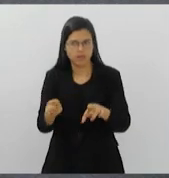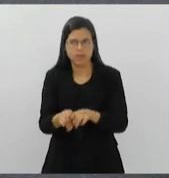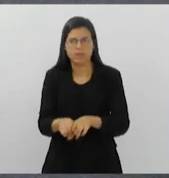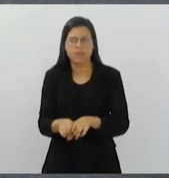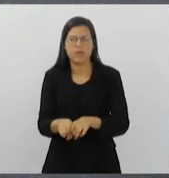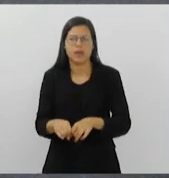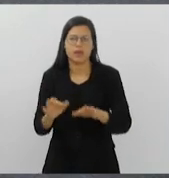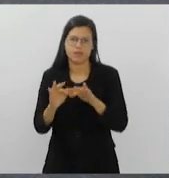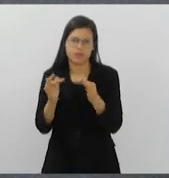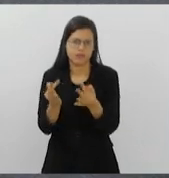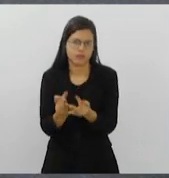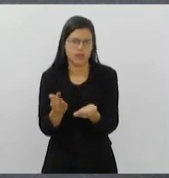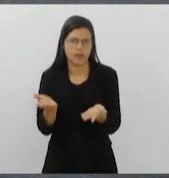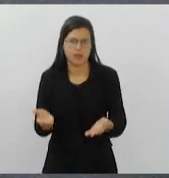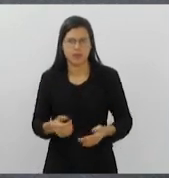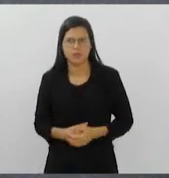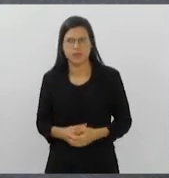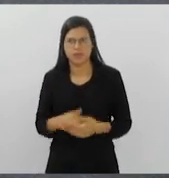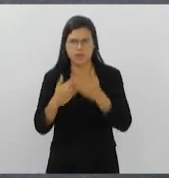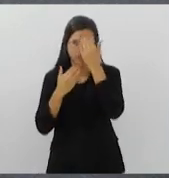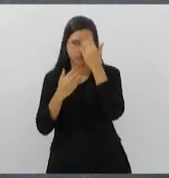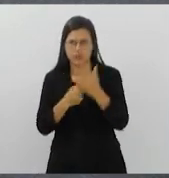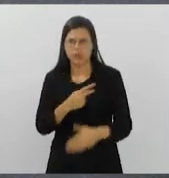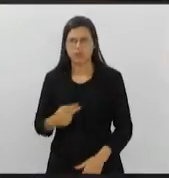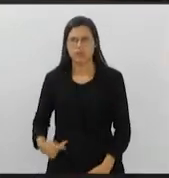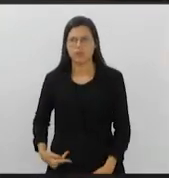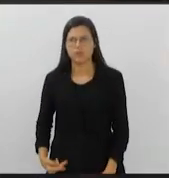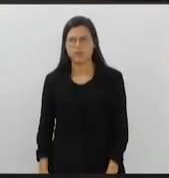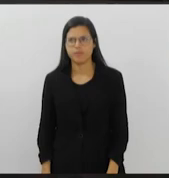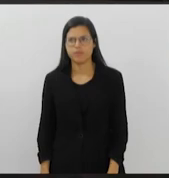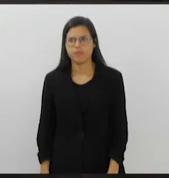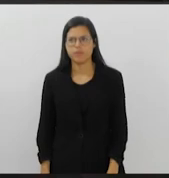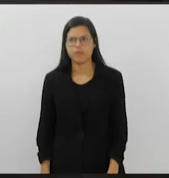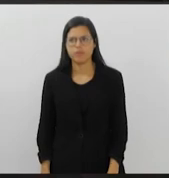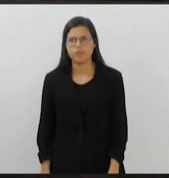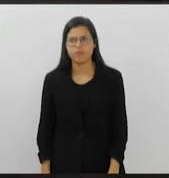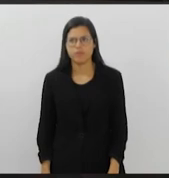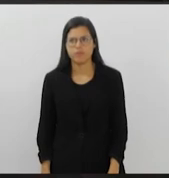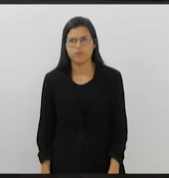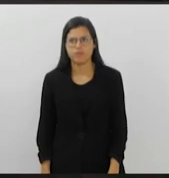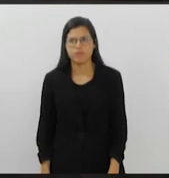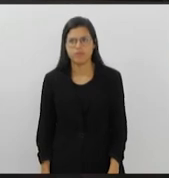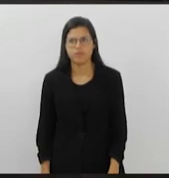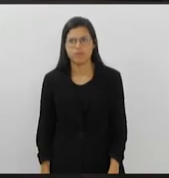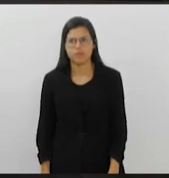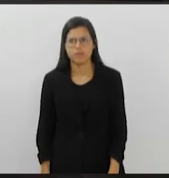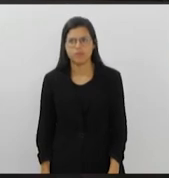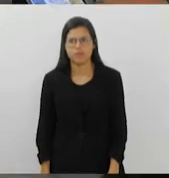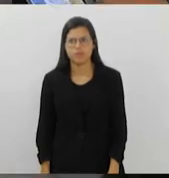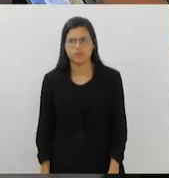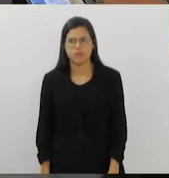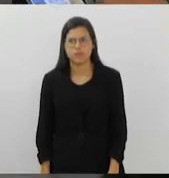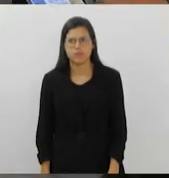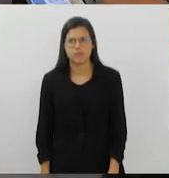no seu entorno. Obrigada, presidenta. Senhora presidente. Pois não. Só